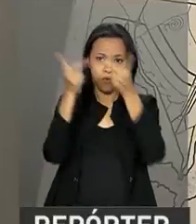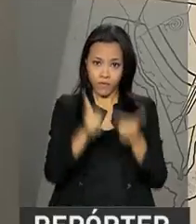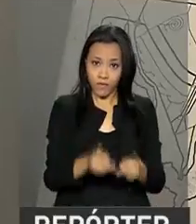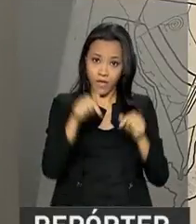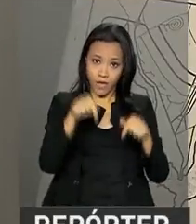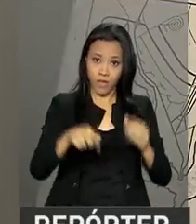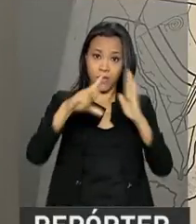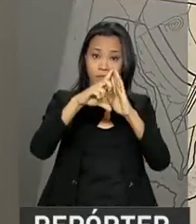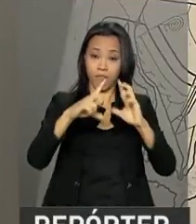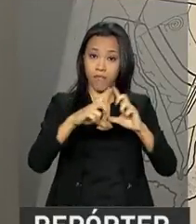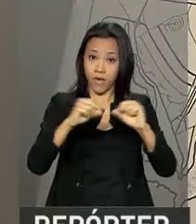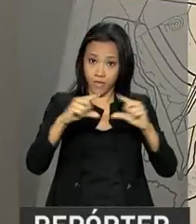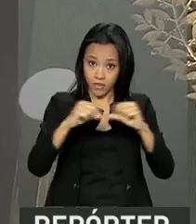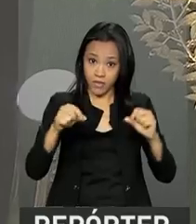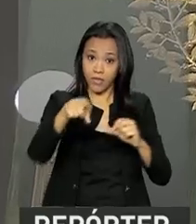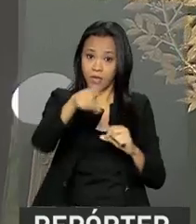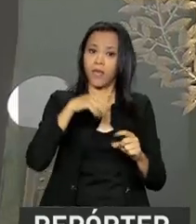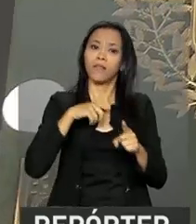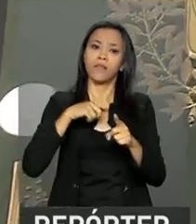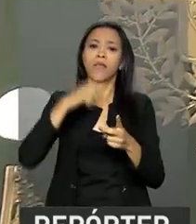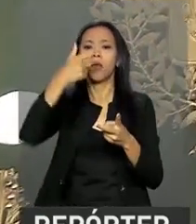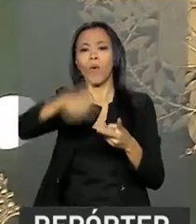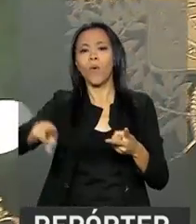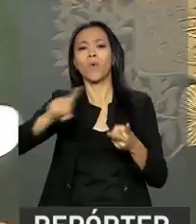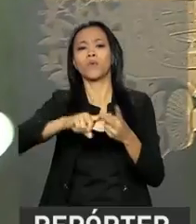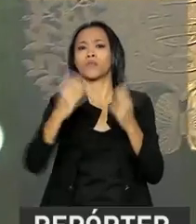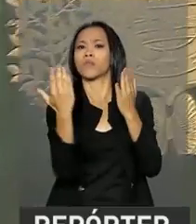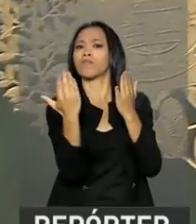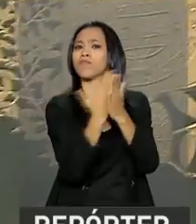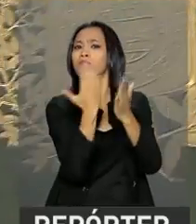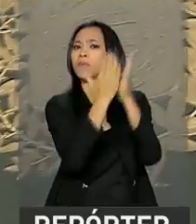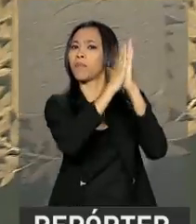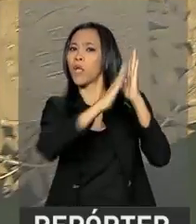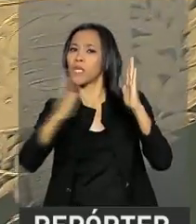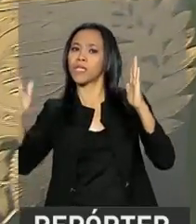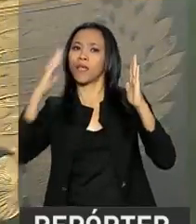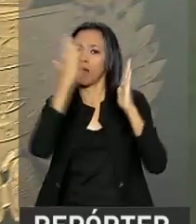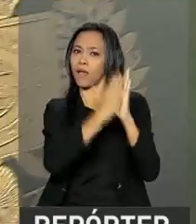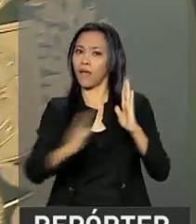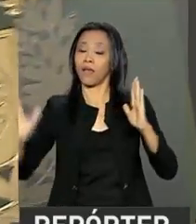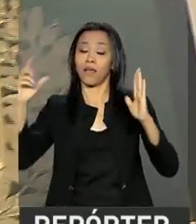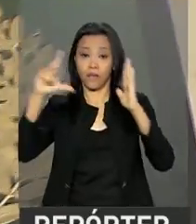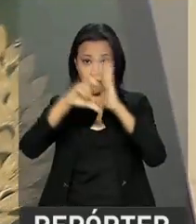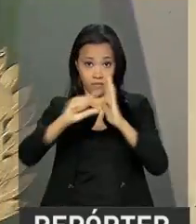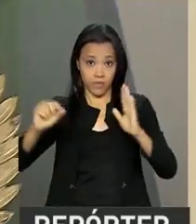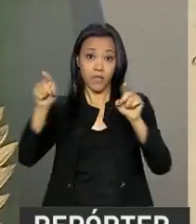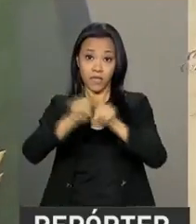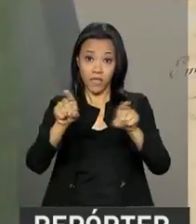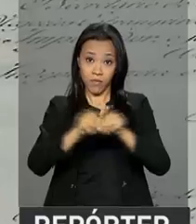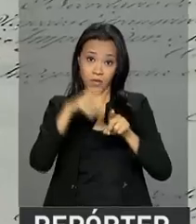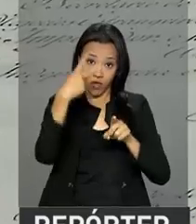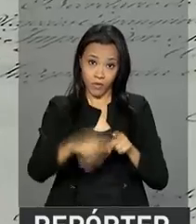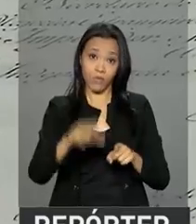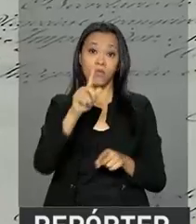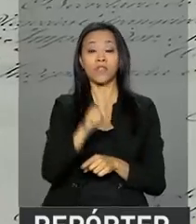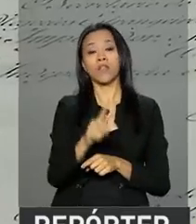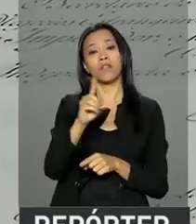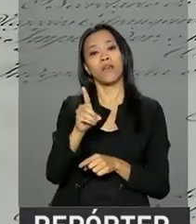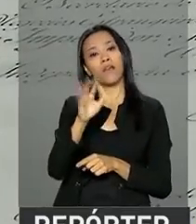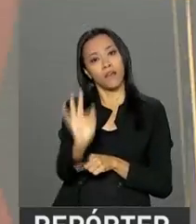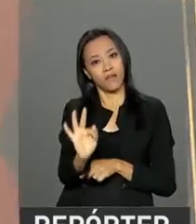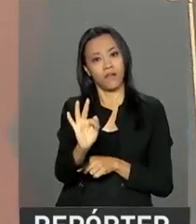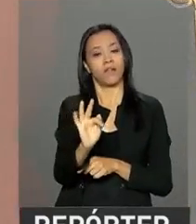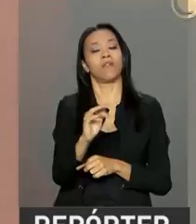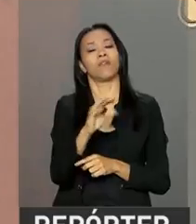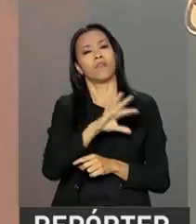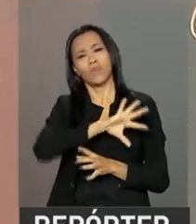amostra também conta com acervo da biblioteca do Palácio do Planalto e do Arquivo Público do Distrito Federal é a primeira